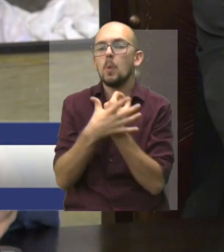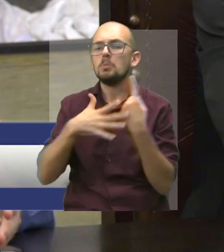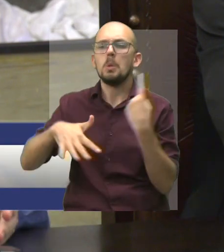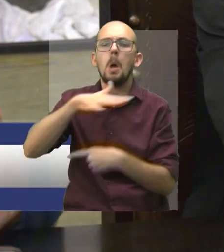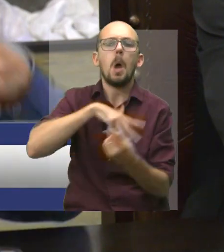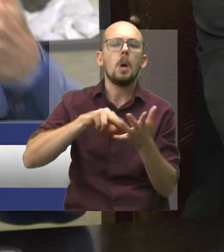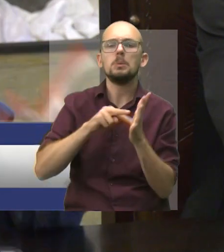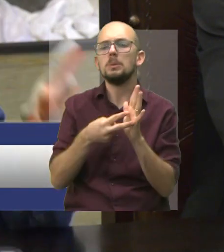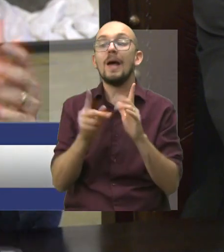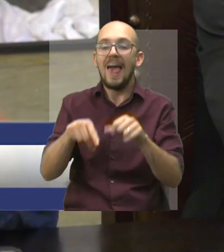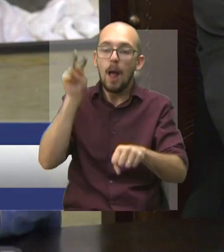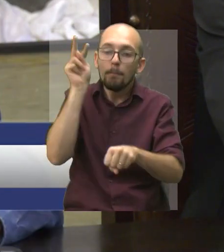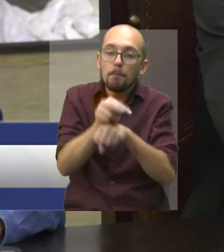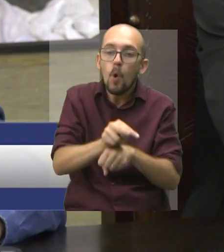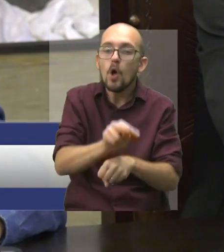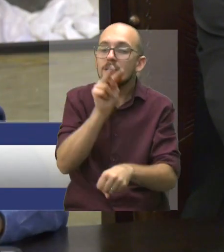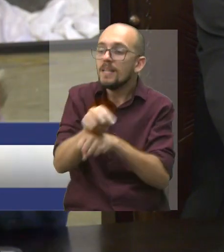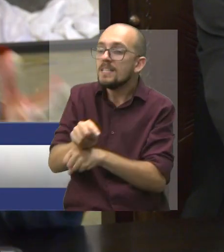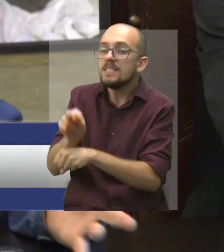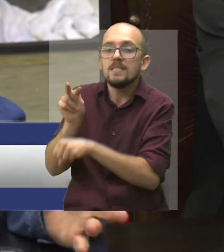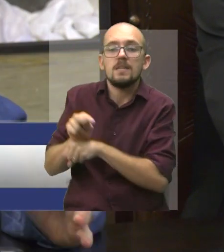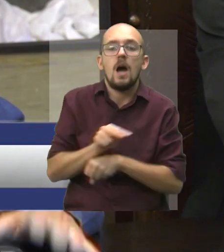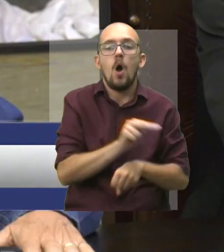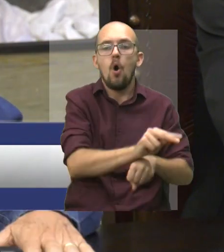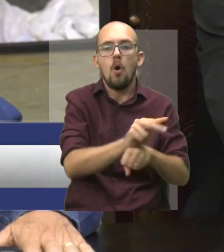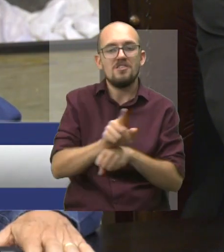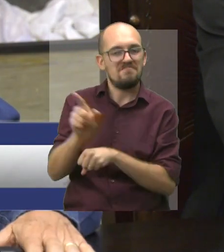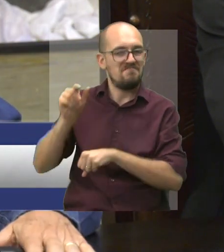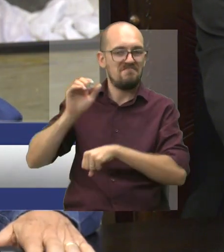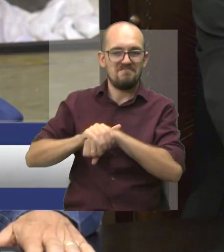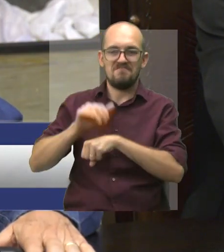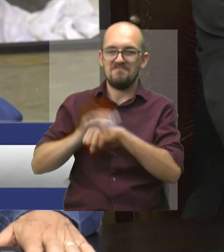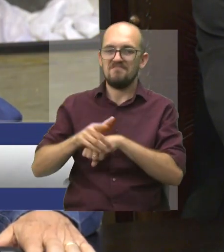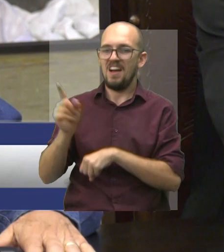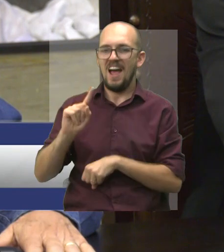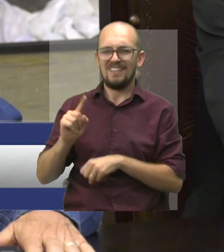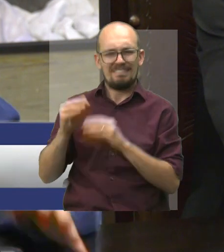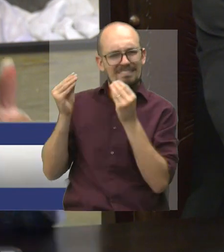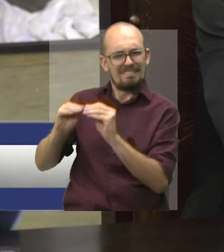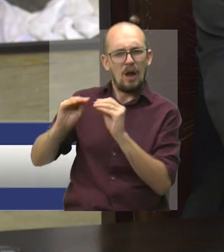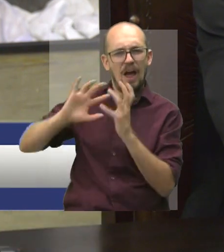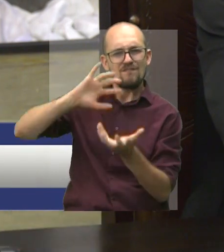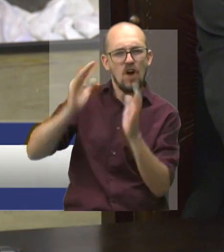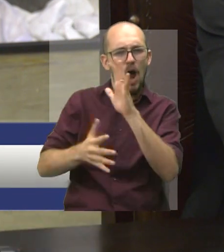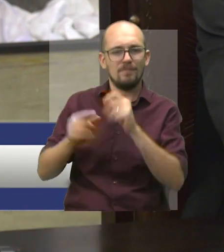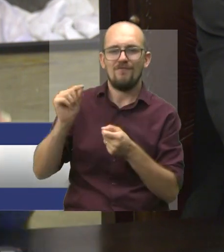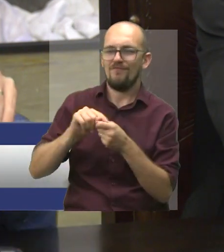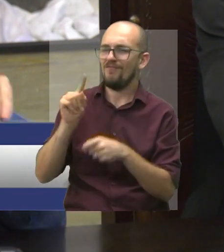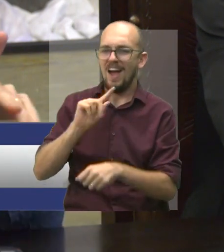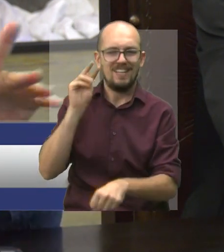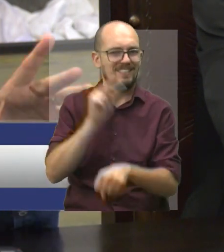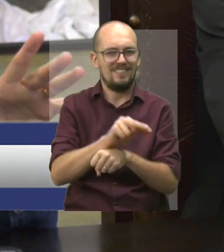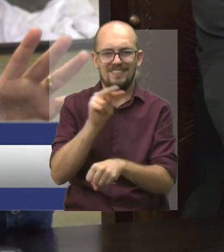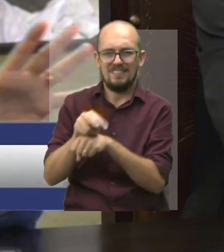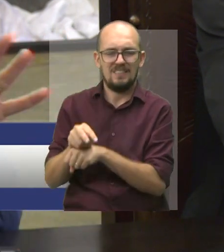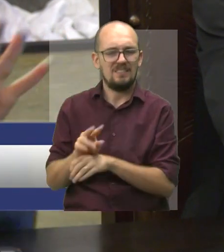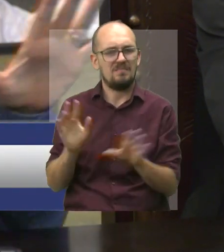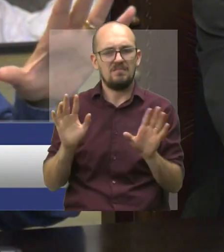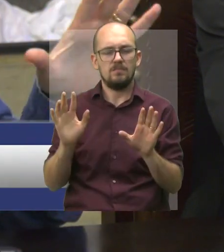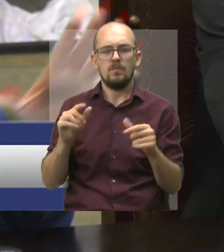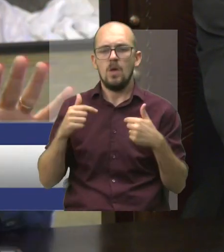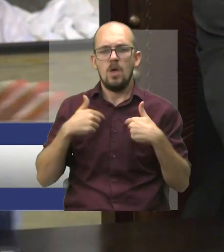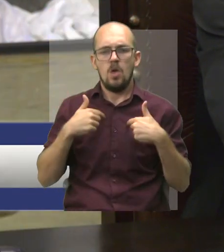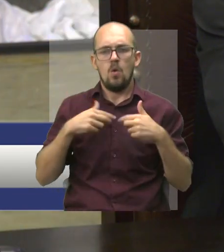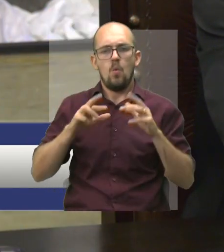é a proteção social, e ele não está fazendo isso com essa reforma. Espero, ninguém aqui também, não